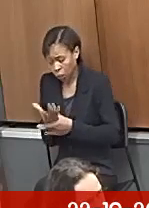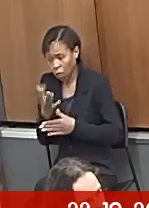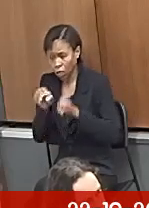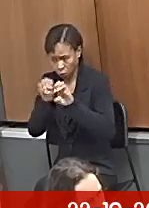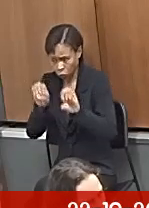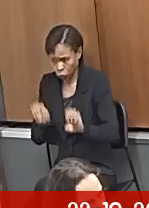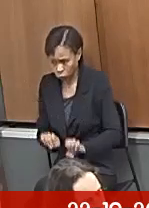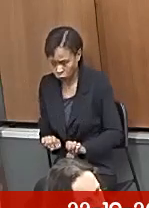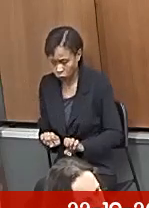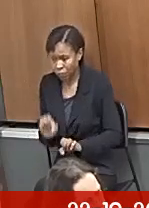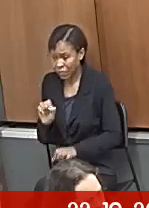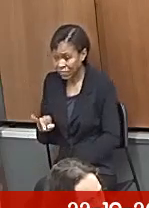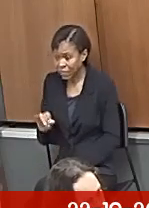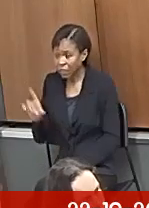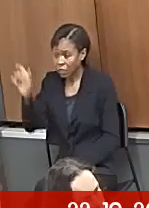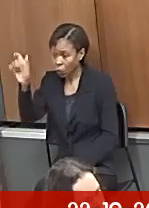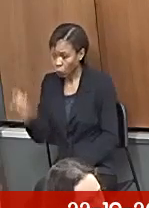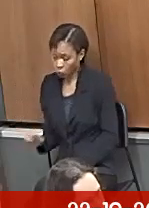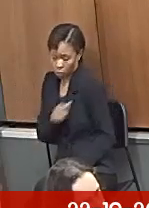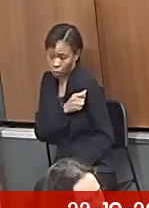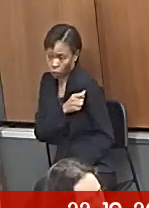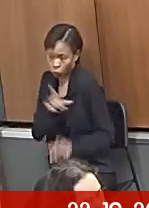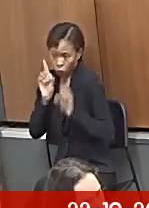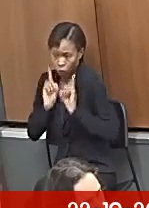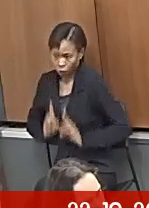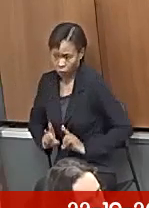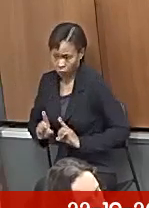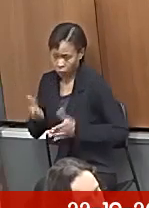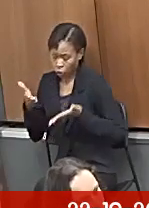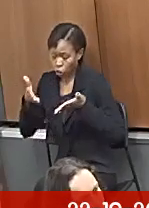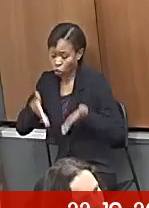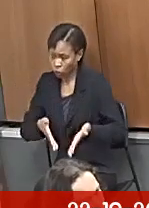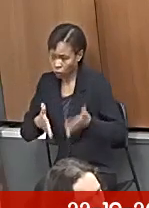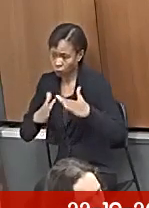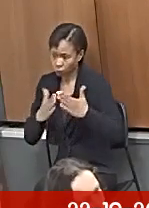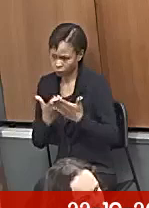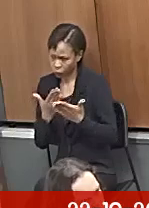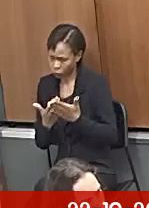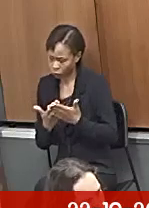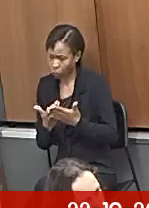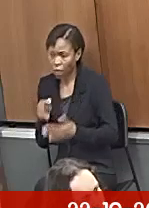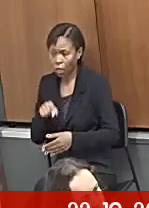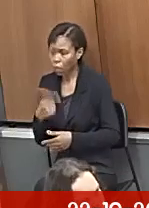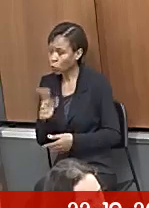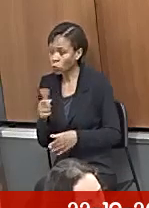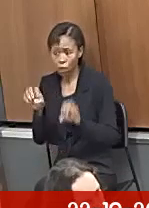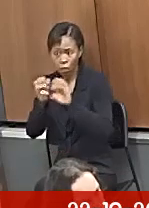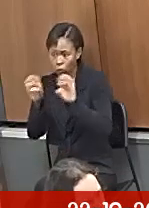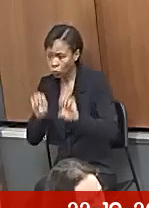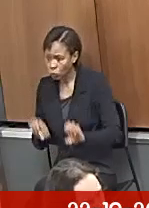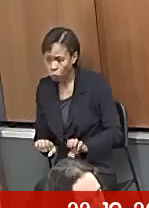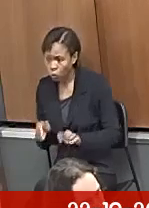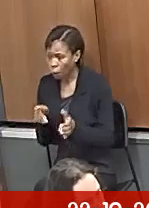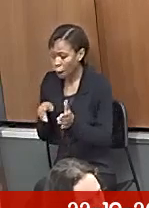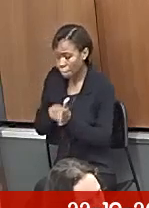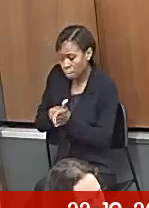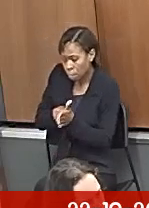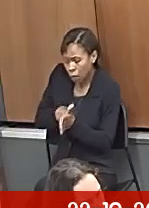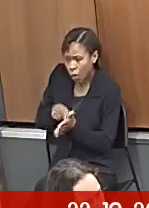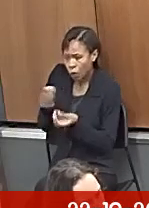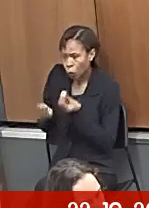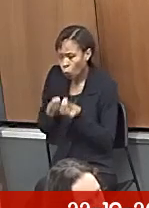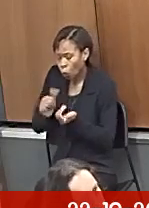que, quando um aluno com deficiência chegue a determinada escola e a escola não tenha estrutura para fazer esse diagnóstico,